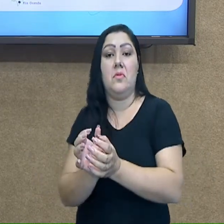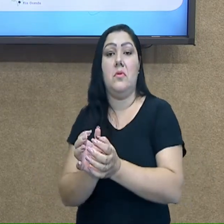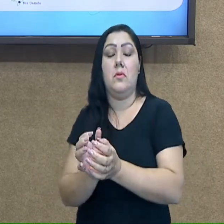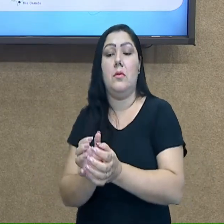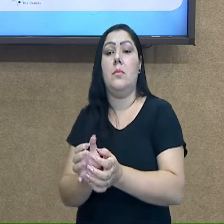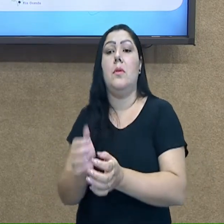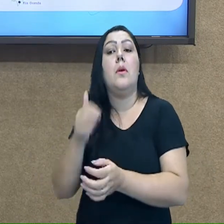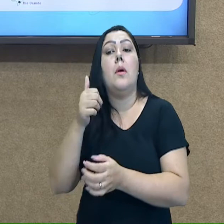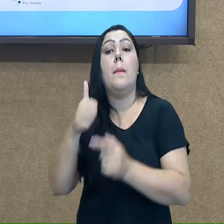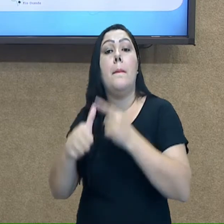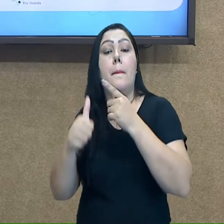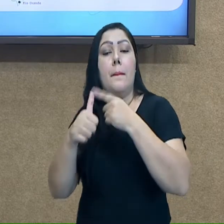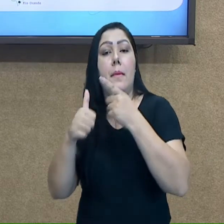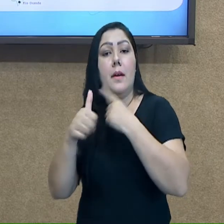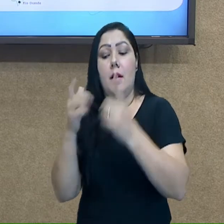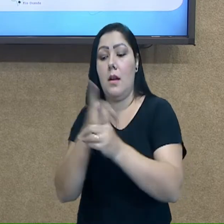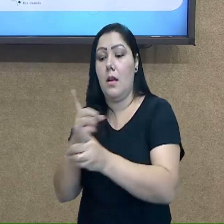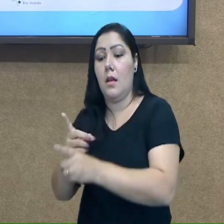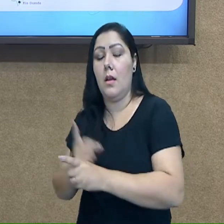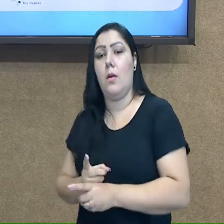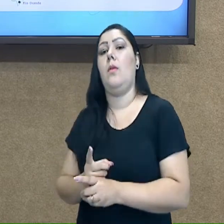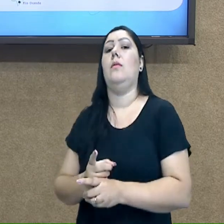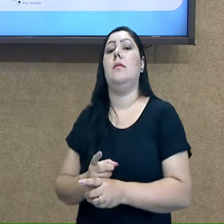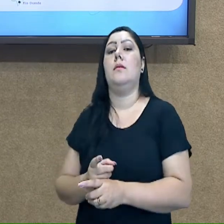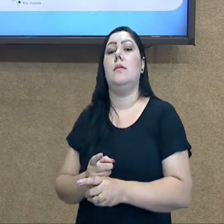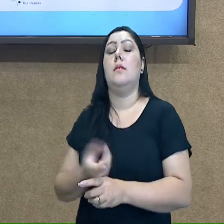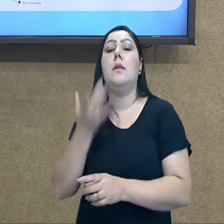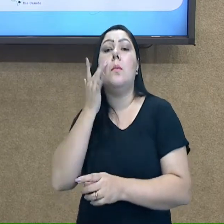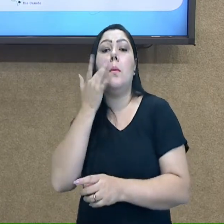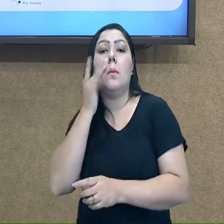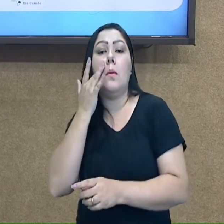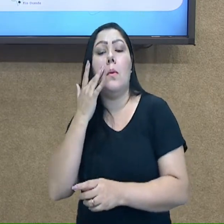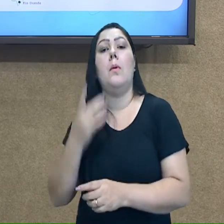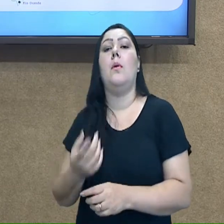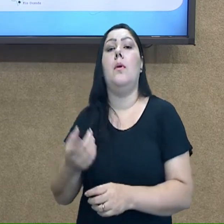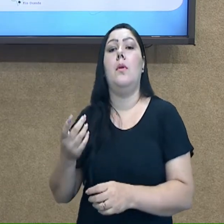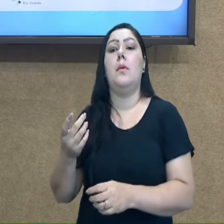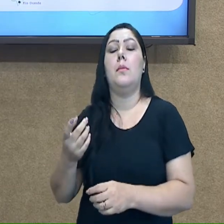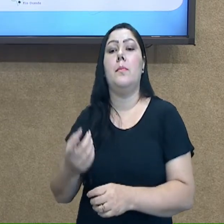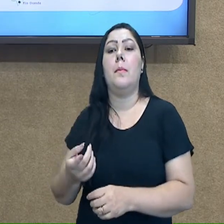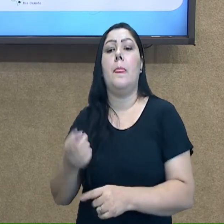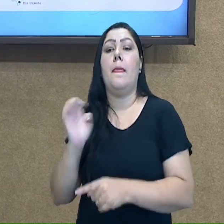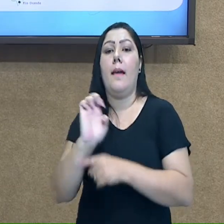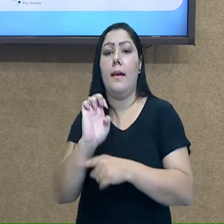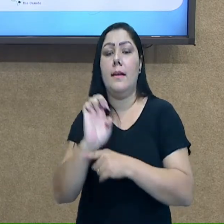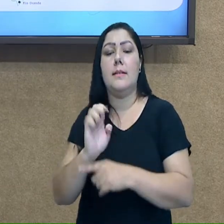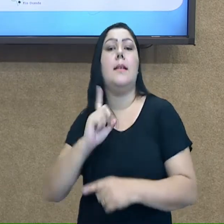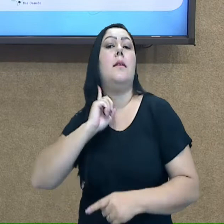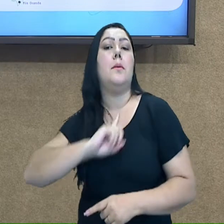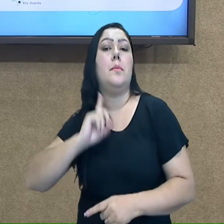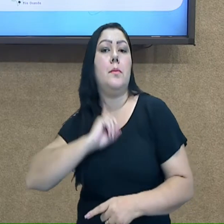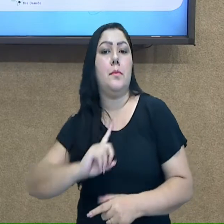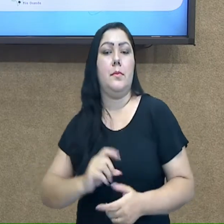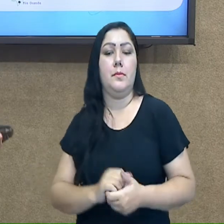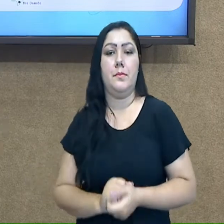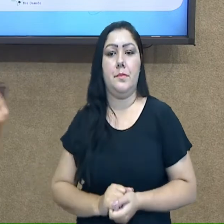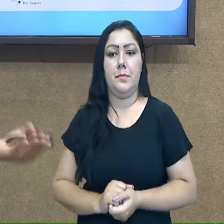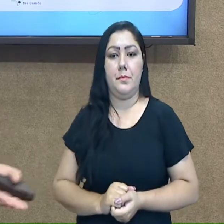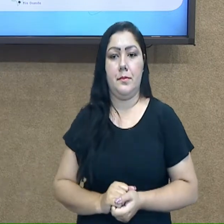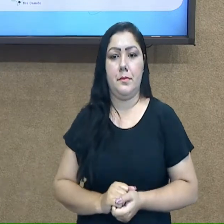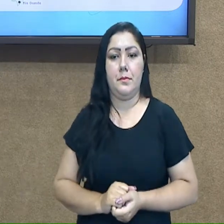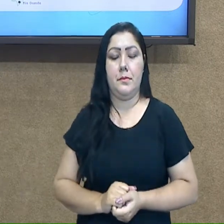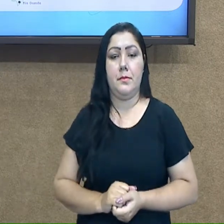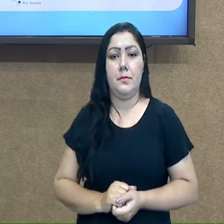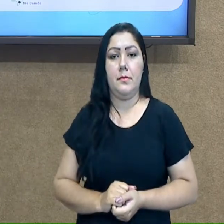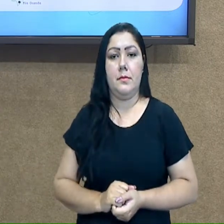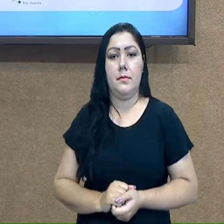Gerais, nas Minas Gerais. Essas expedições tiveram como objetivo, além de a procura